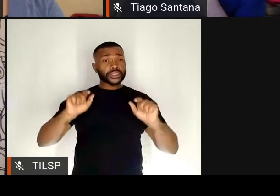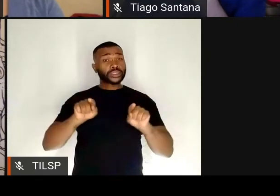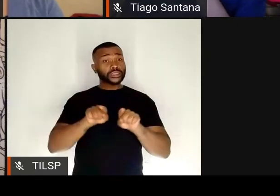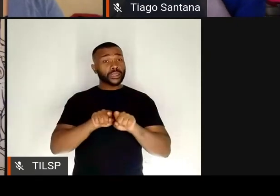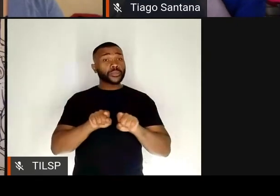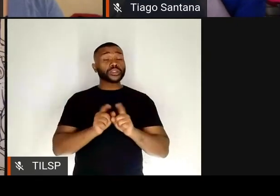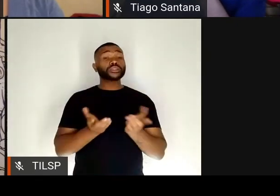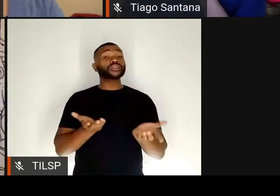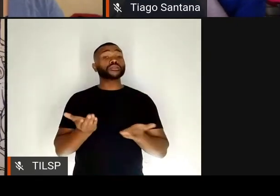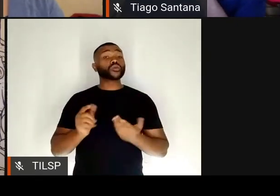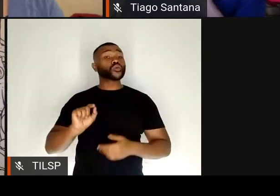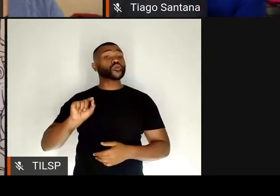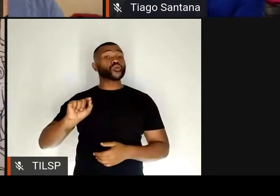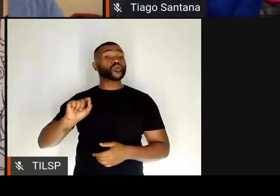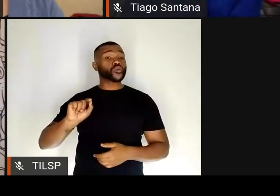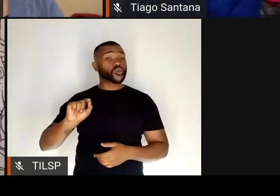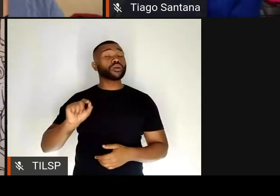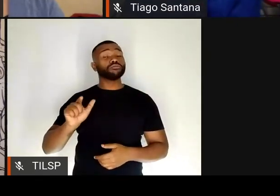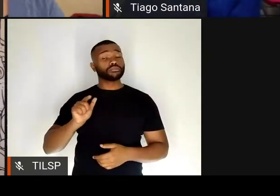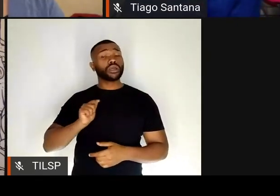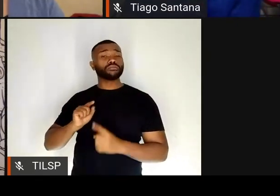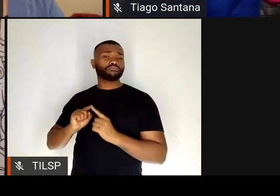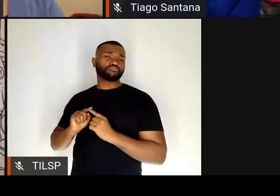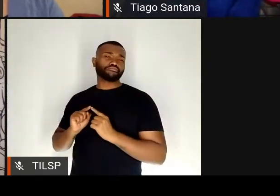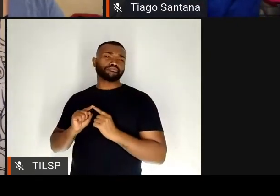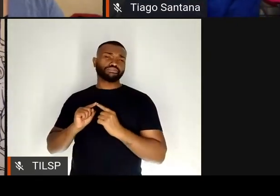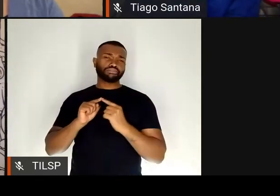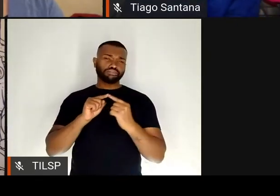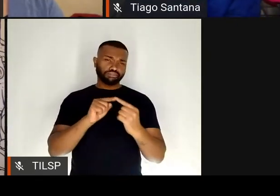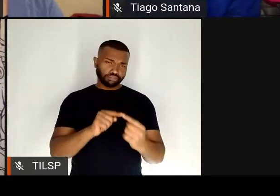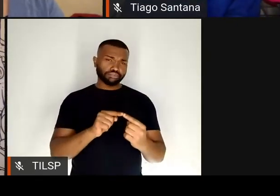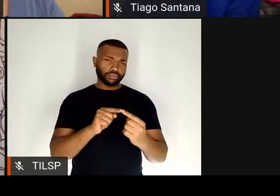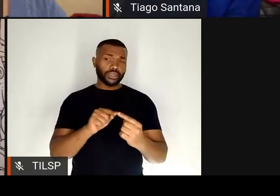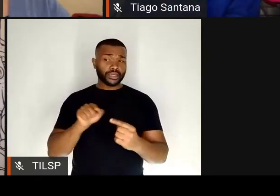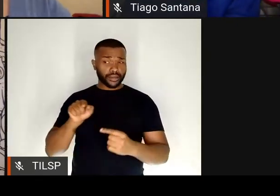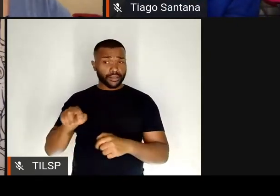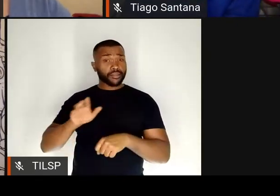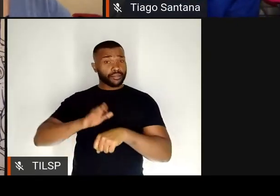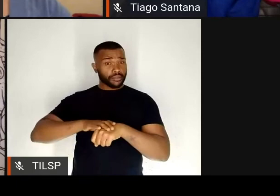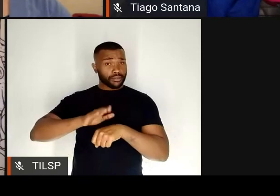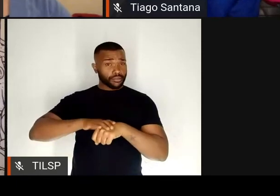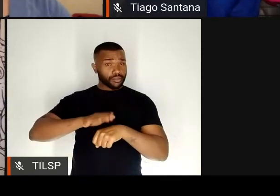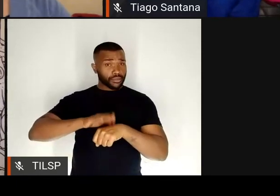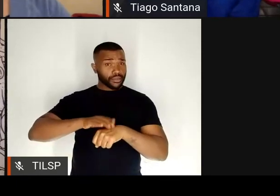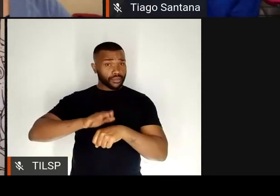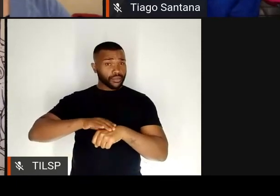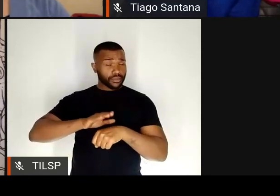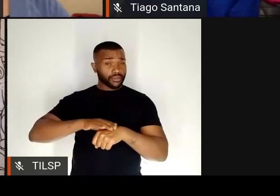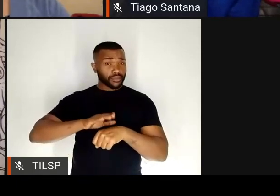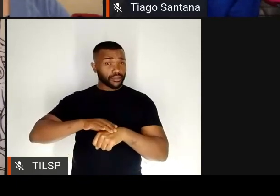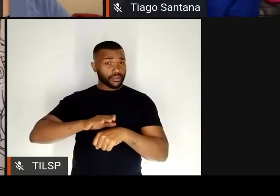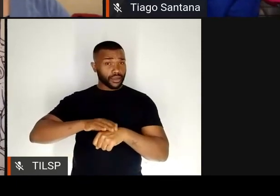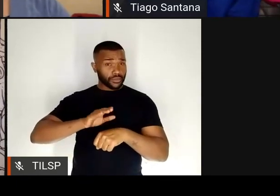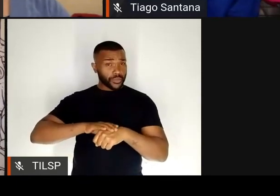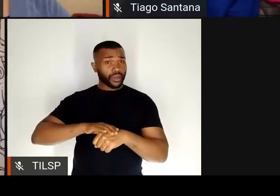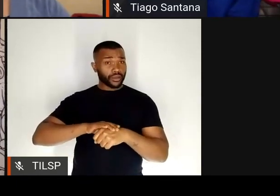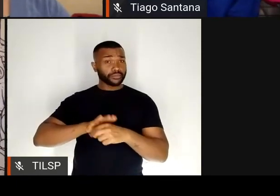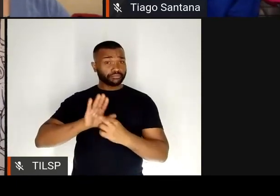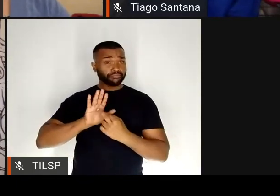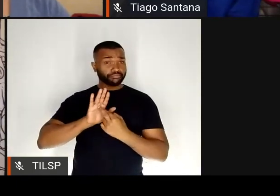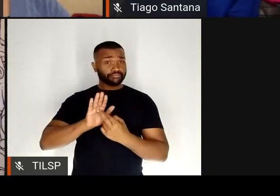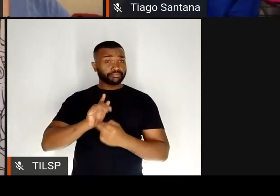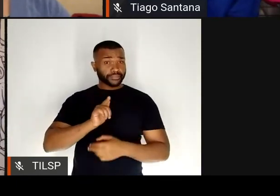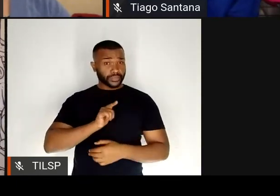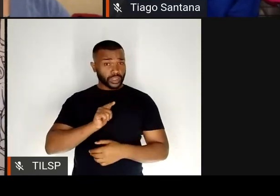de que considerações ele está se colocando, ele também como, né, o portador desse aparato